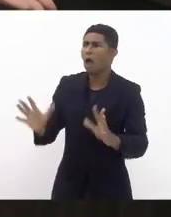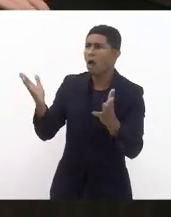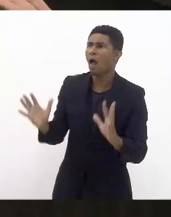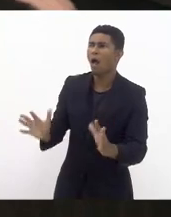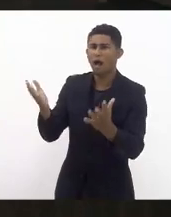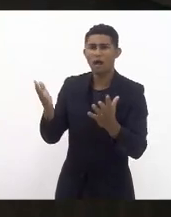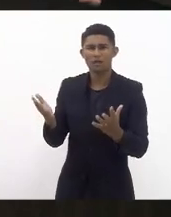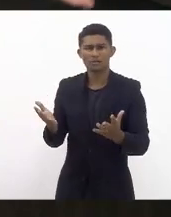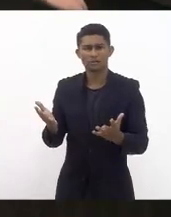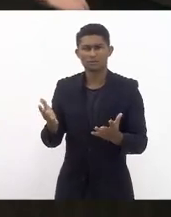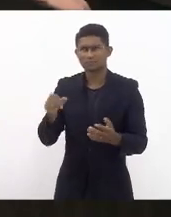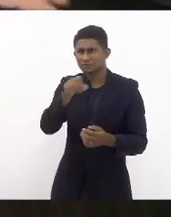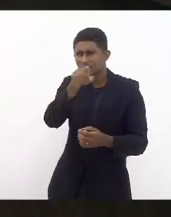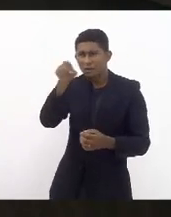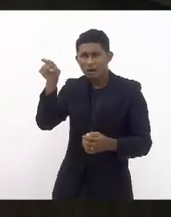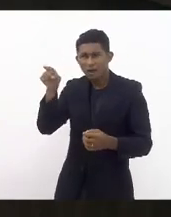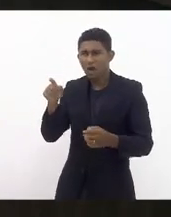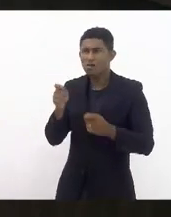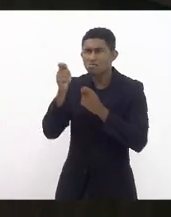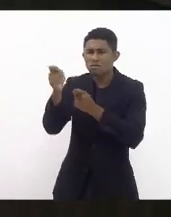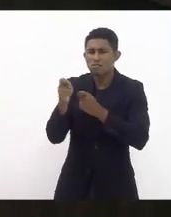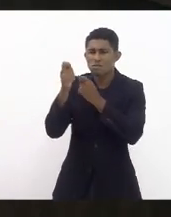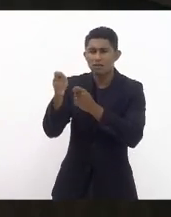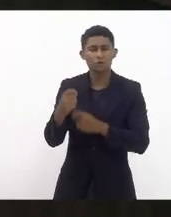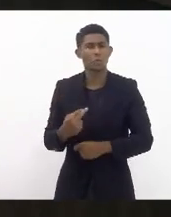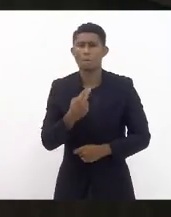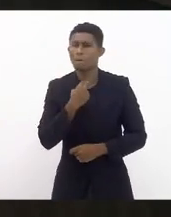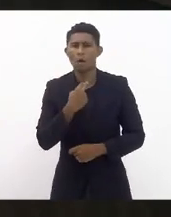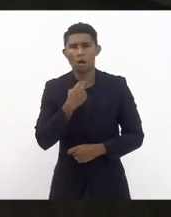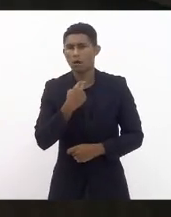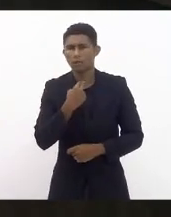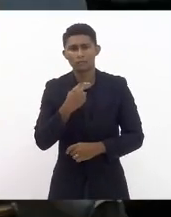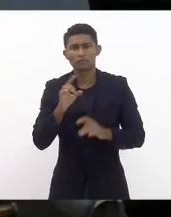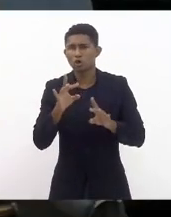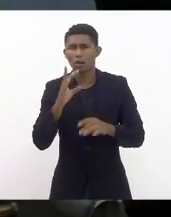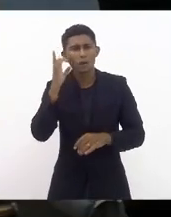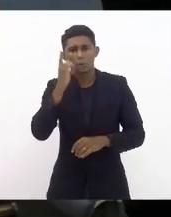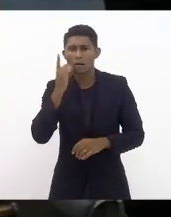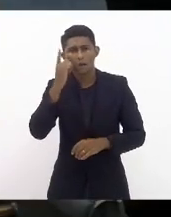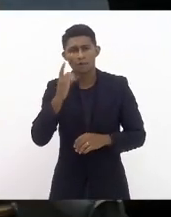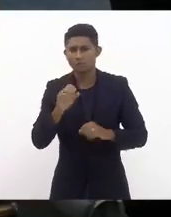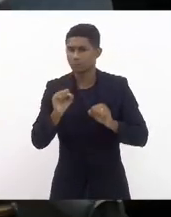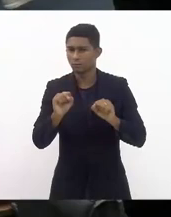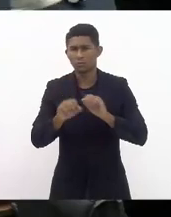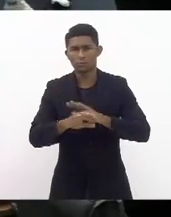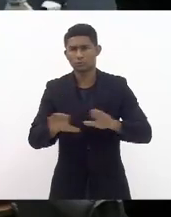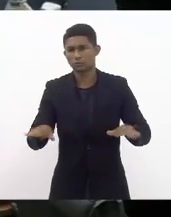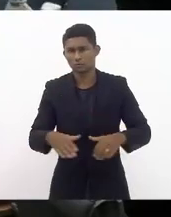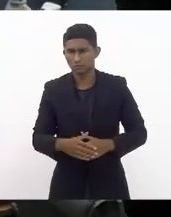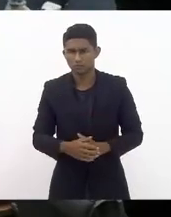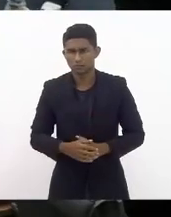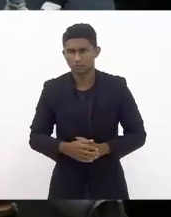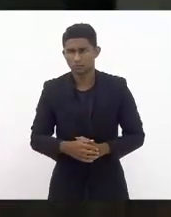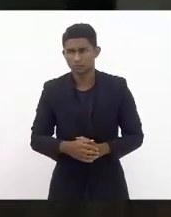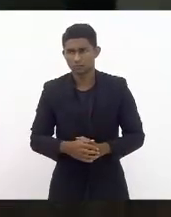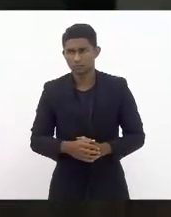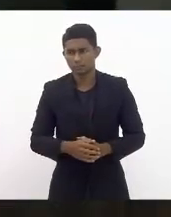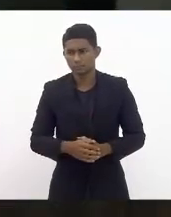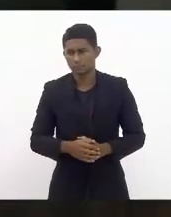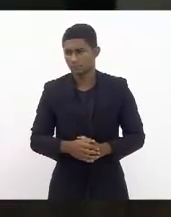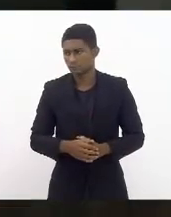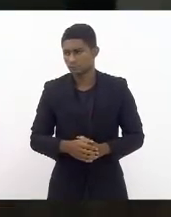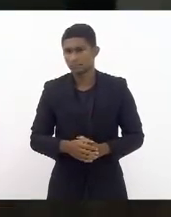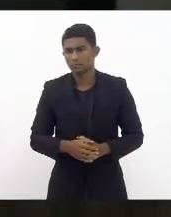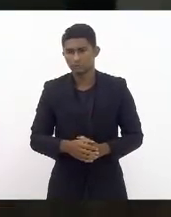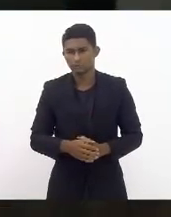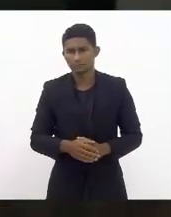aplaudir, que não pode, só pode ser parlamentar, pô. Deputado Luiz, deixa eu responder a questão de